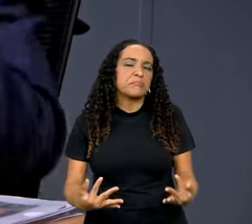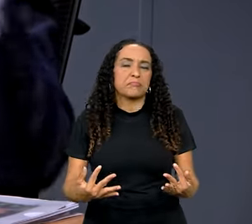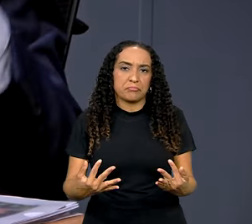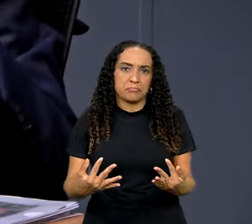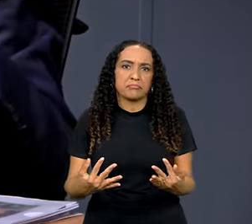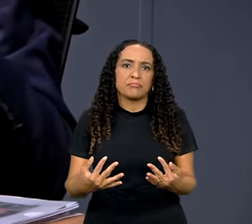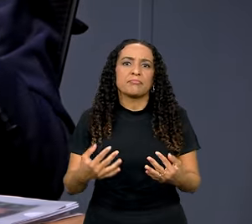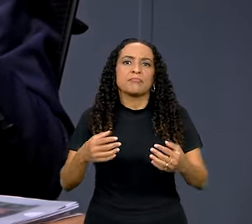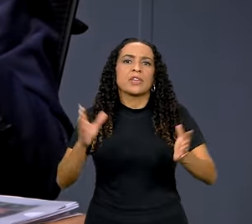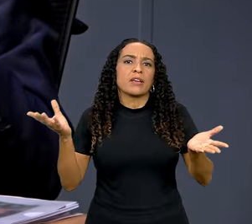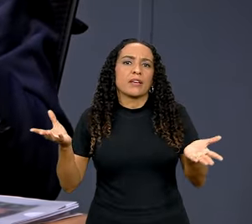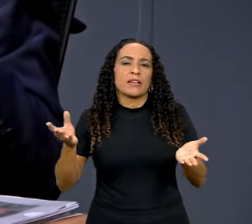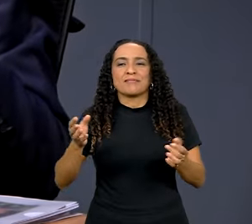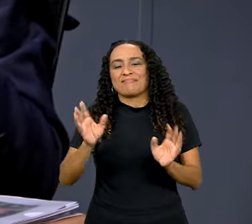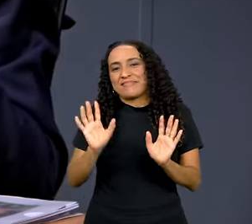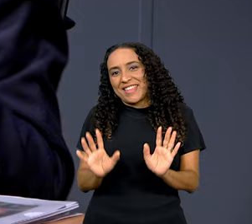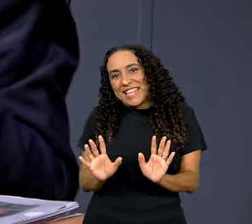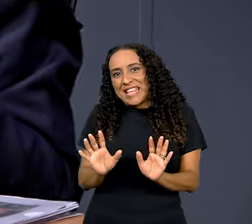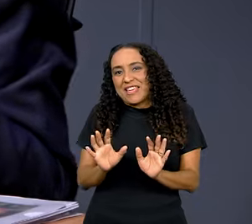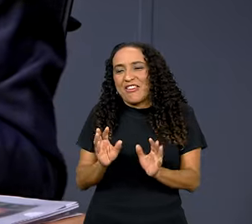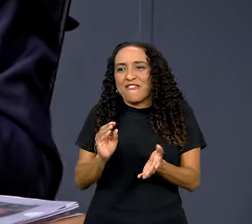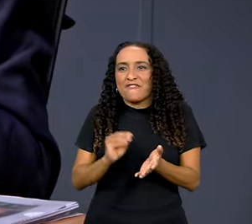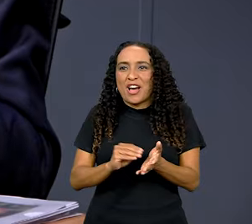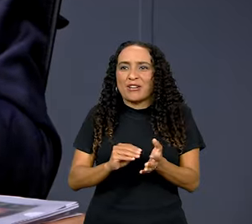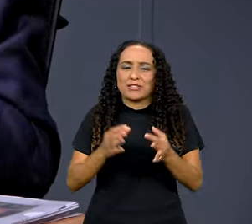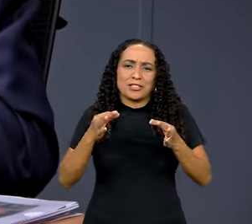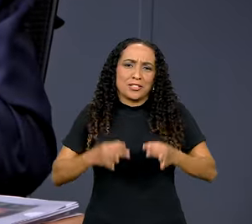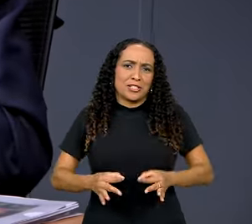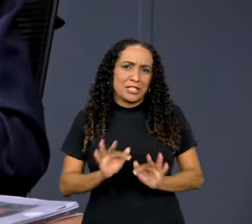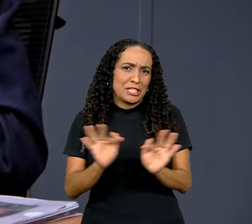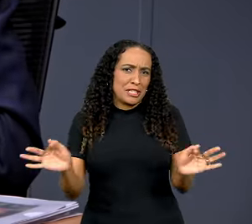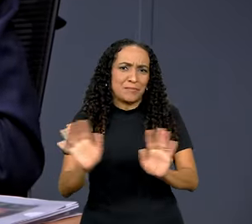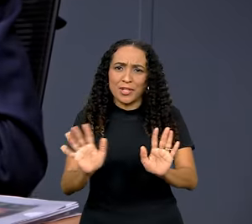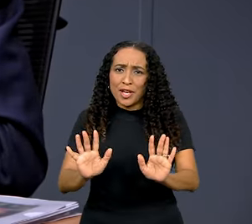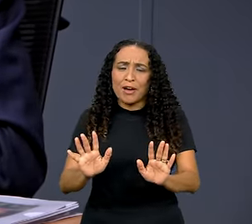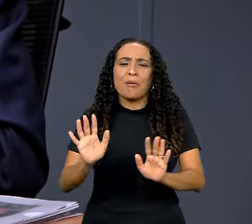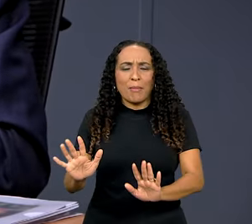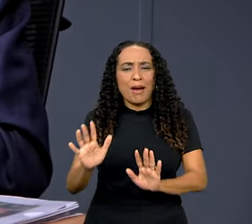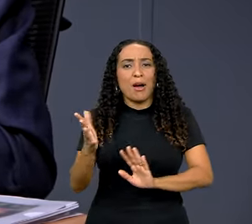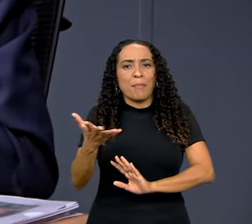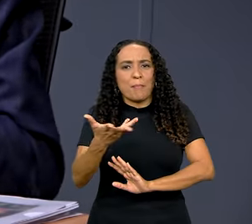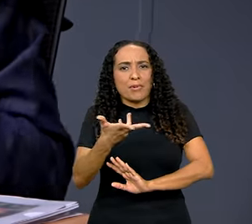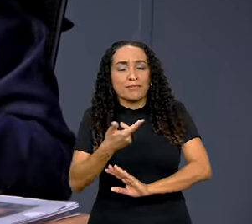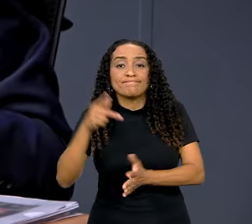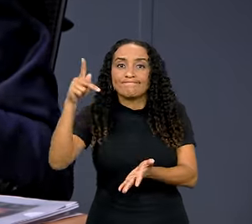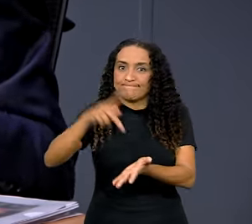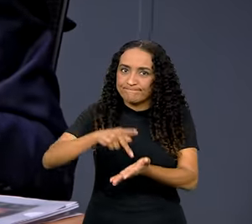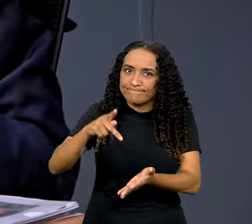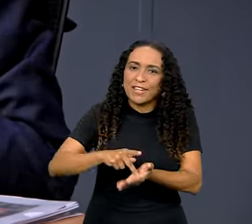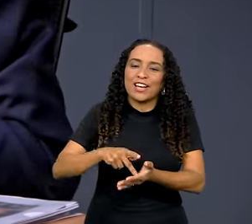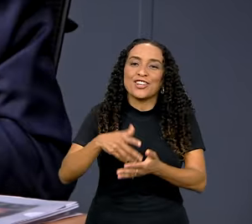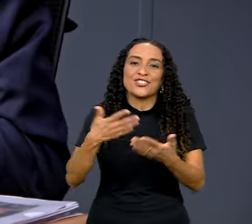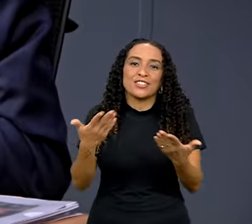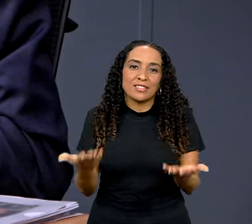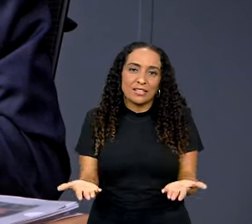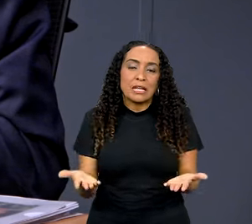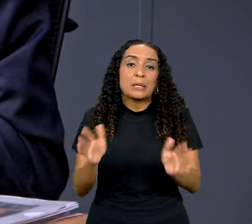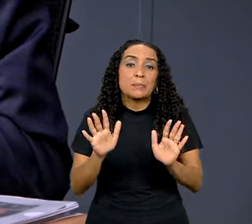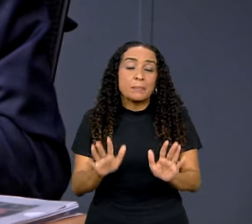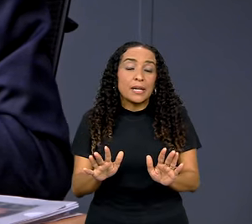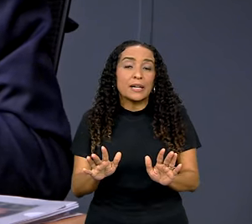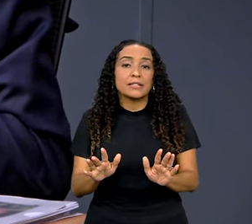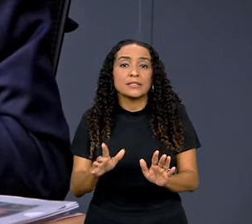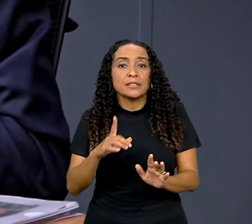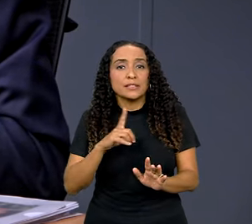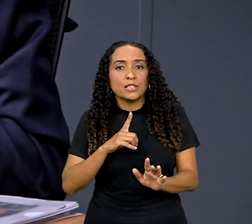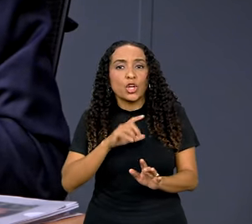né pode ser uma falta de modéstia mas não é é a maravilhosa realidade nesse caso mas